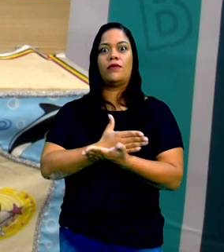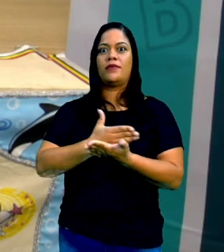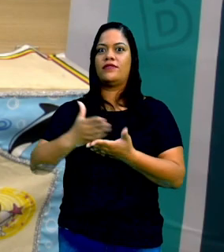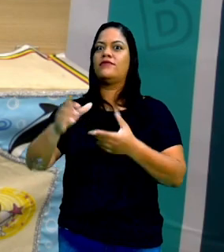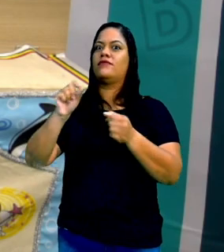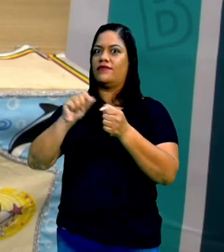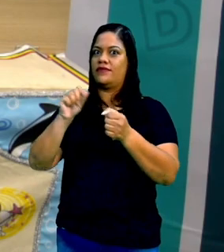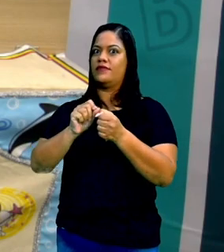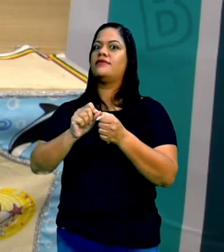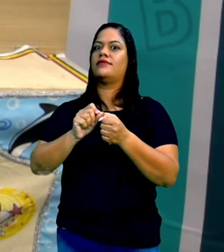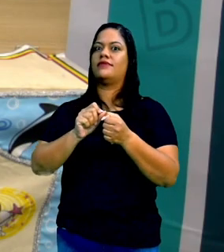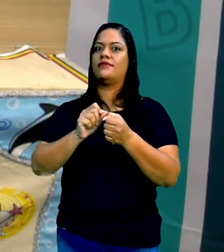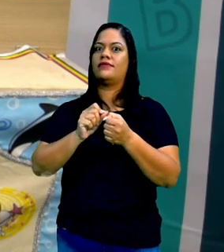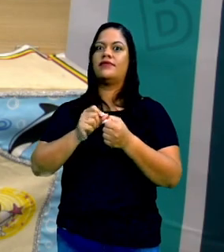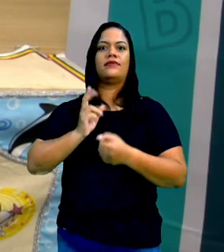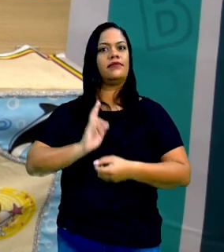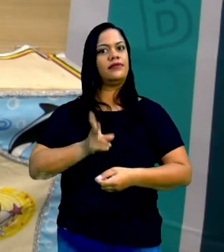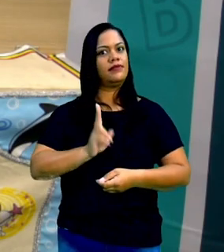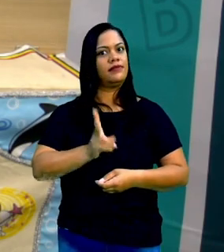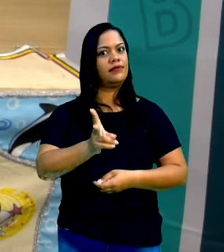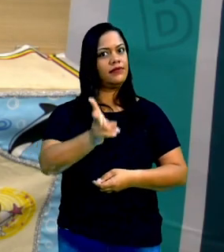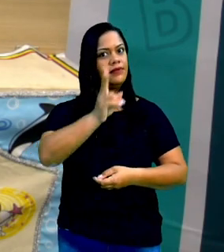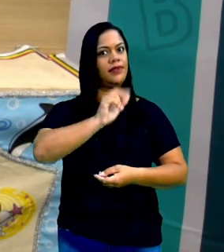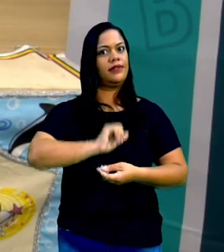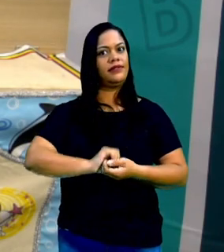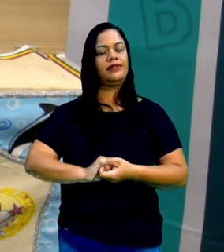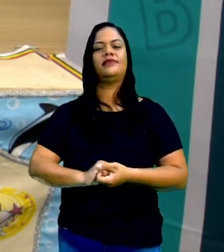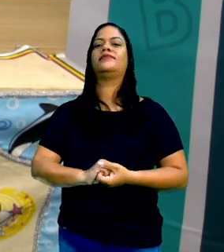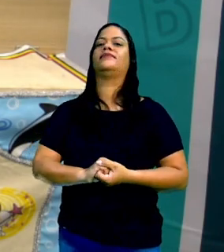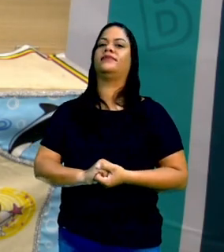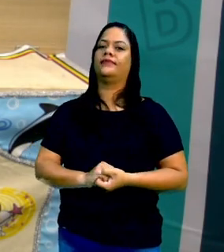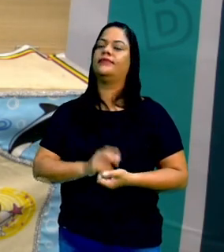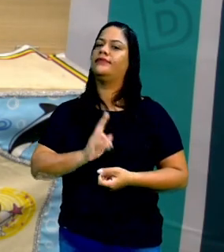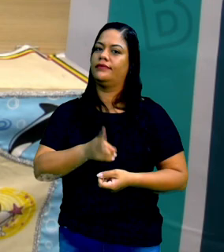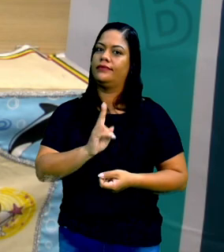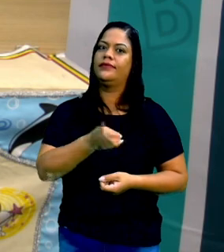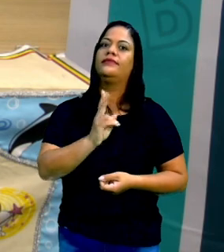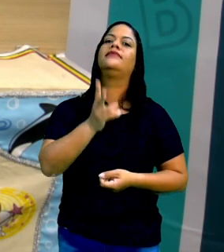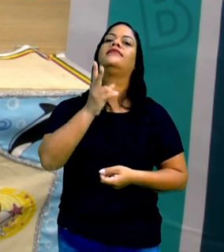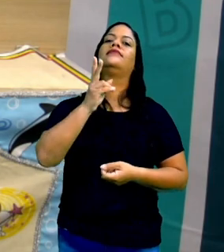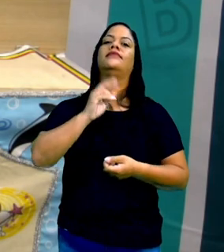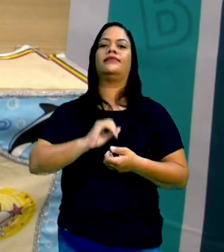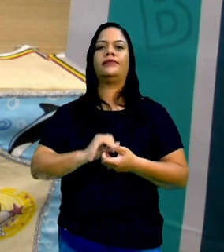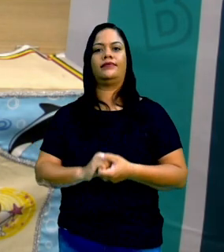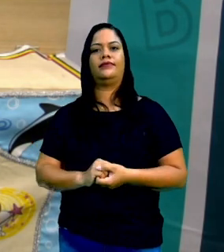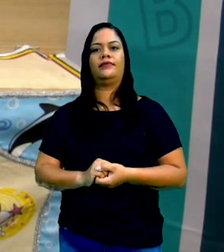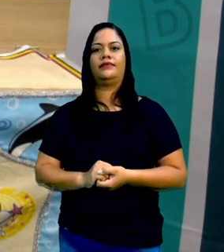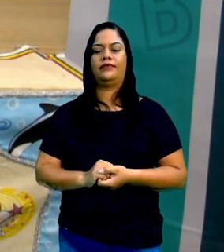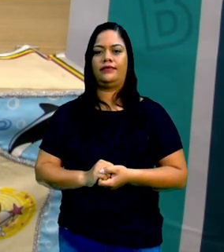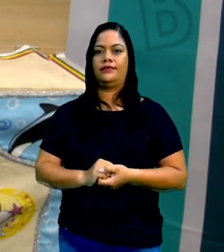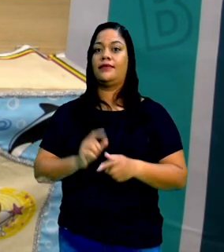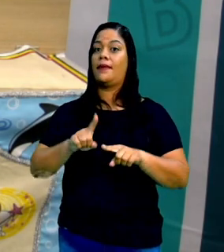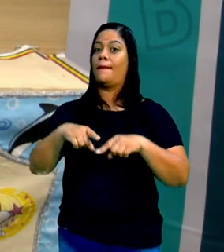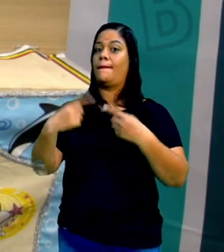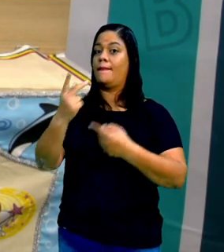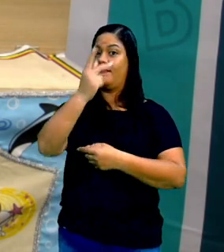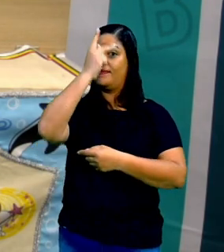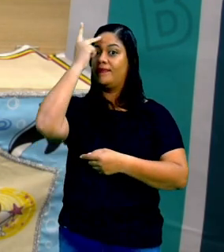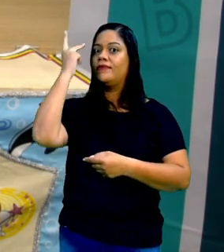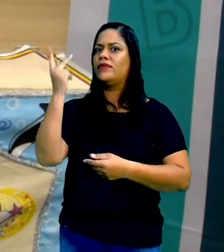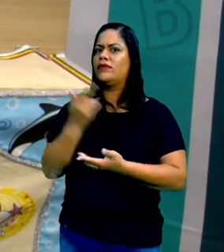a fazer isso, leiturinha, constantemente. Direto ele fazia isso. Mas aí as